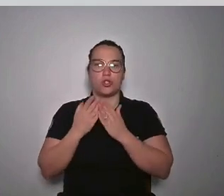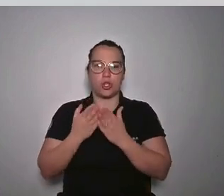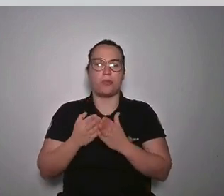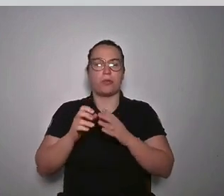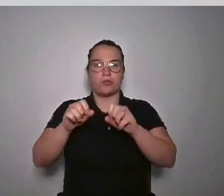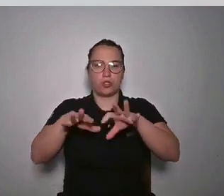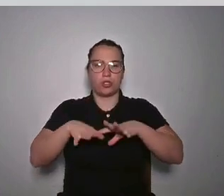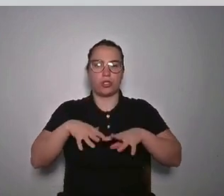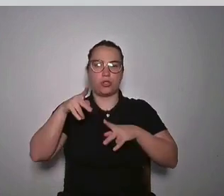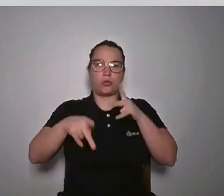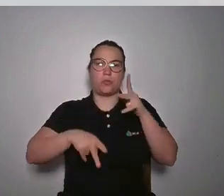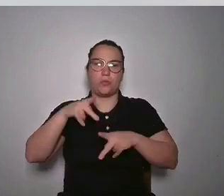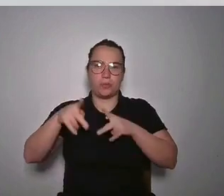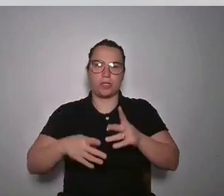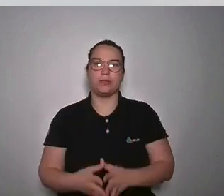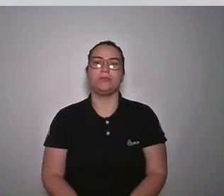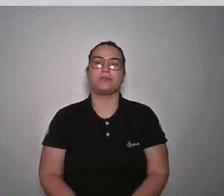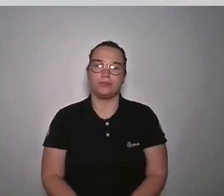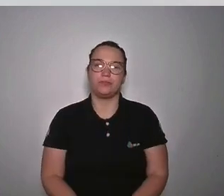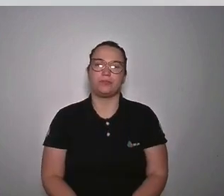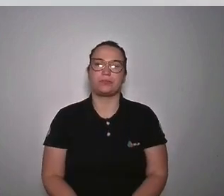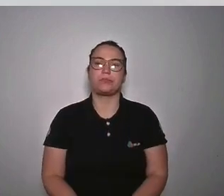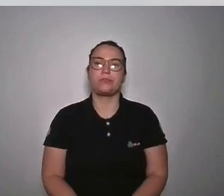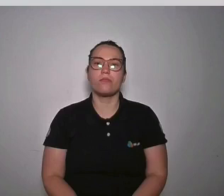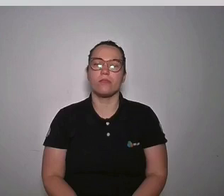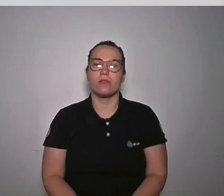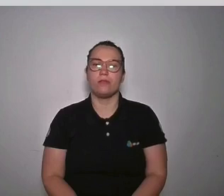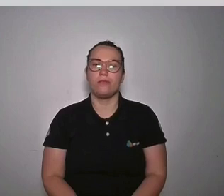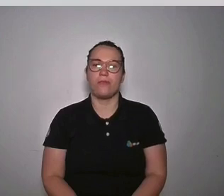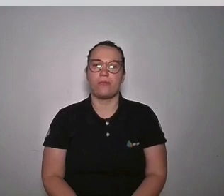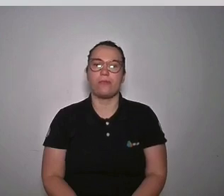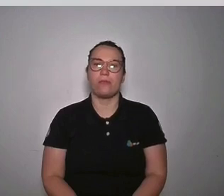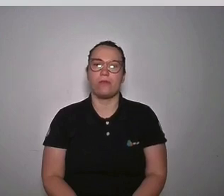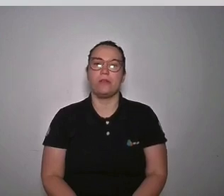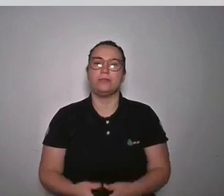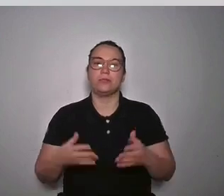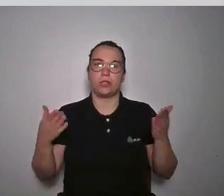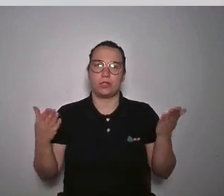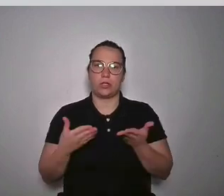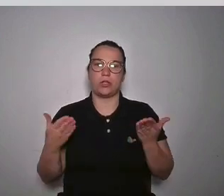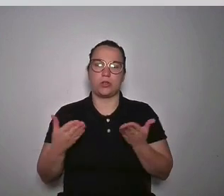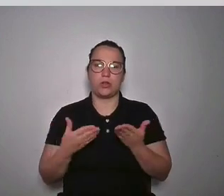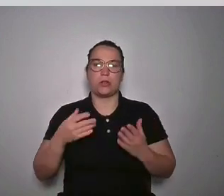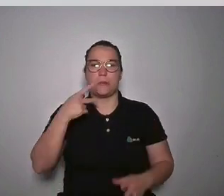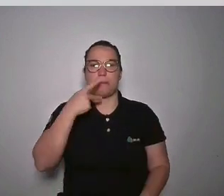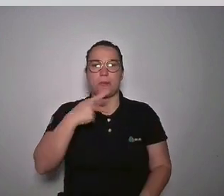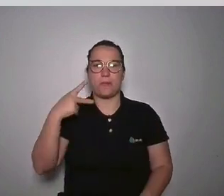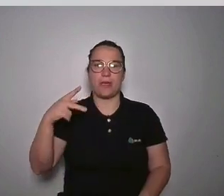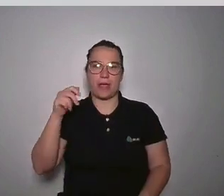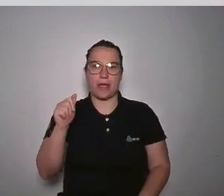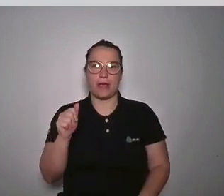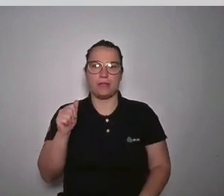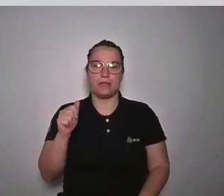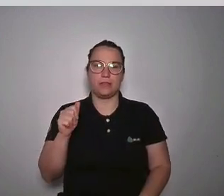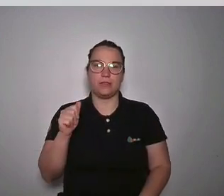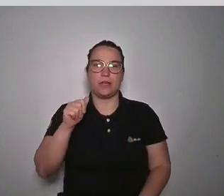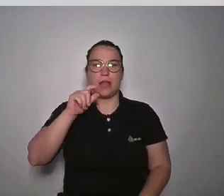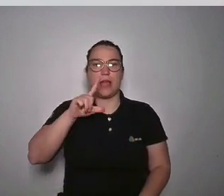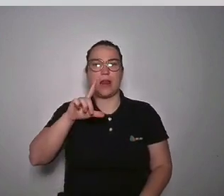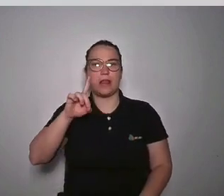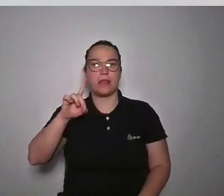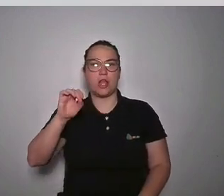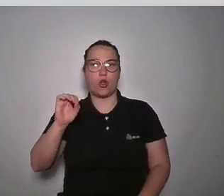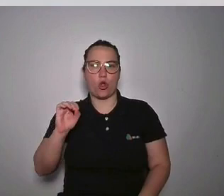pública, que desta feita trata da PPA, da LDO